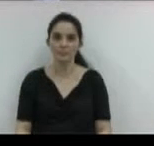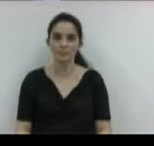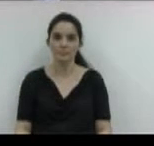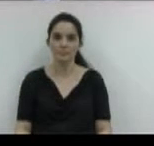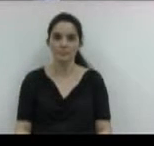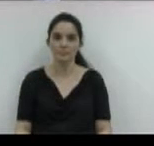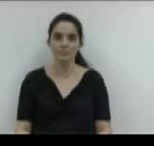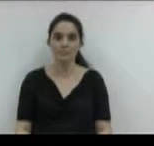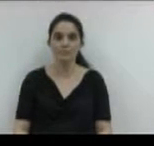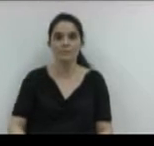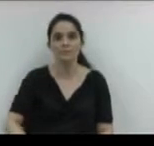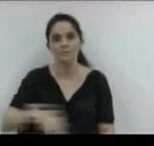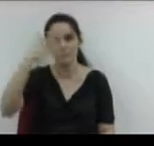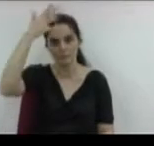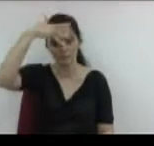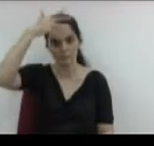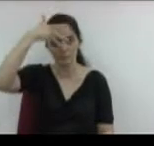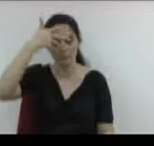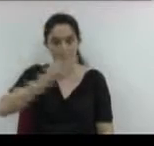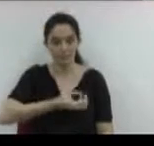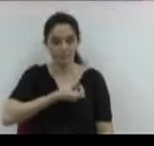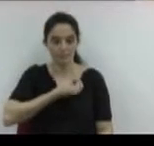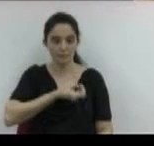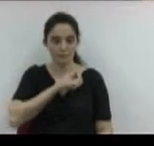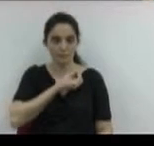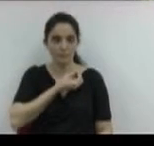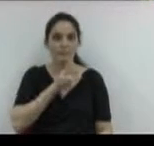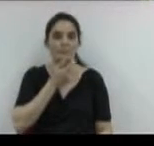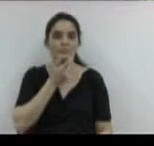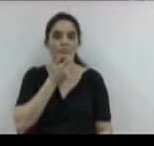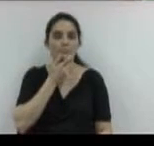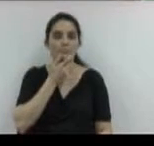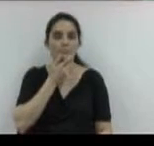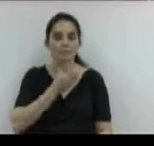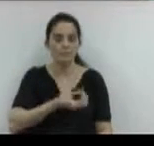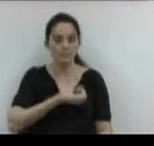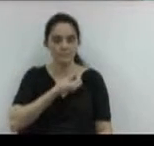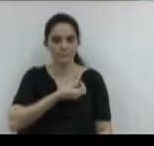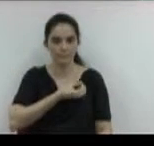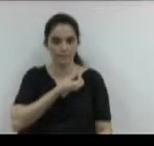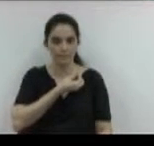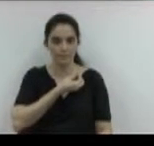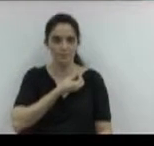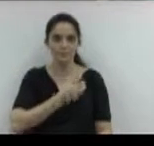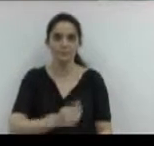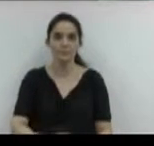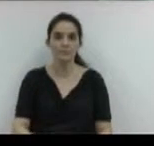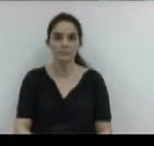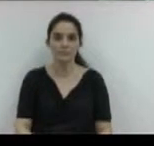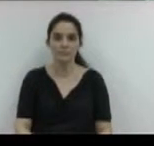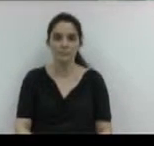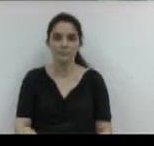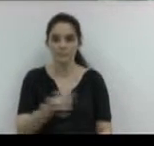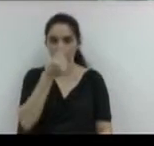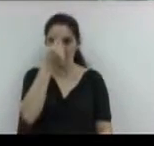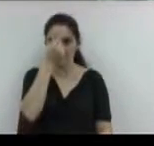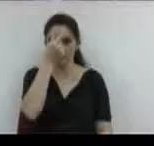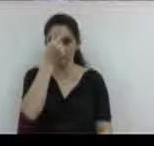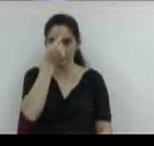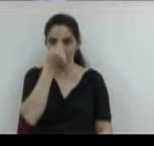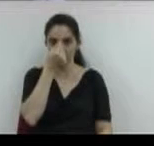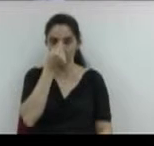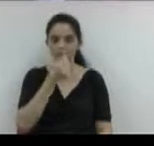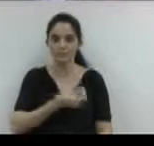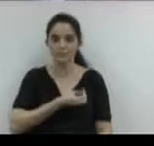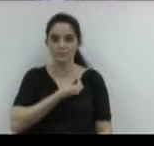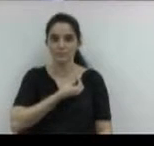Érica Tanque. Presente, Excelência. Érica Monteiro. Presente. Jorge de Freitas.